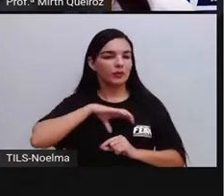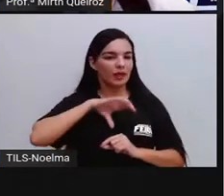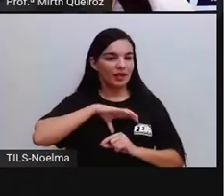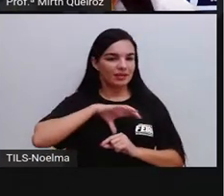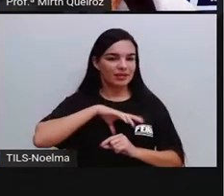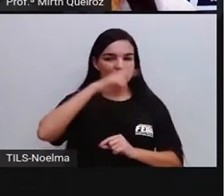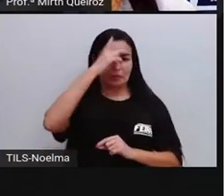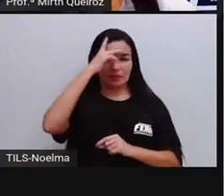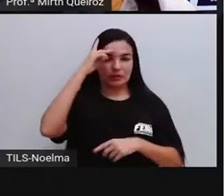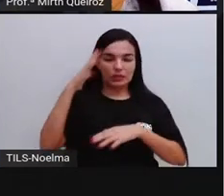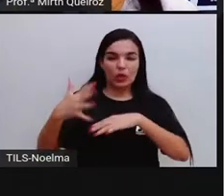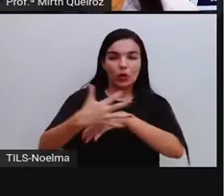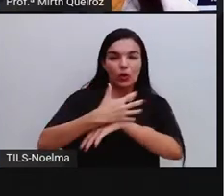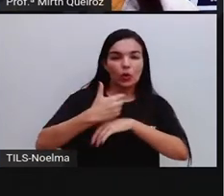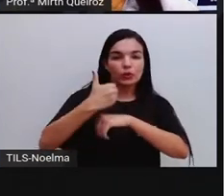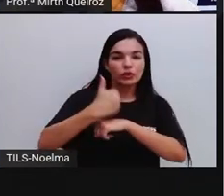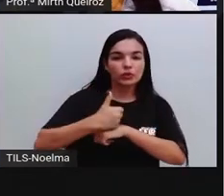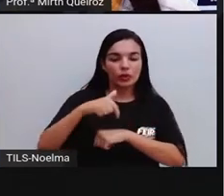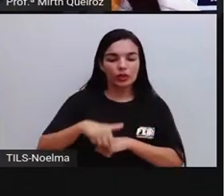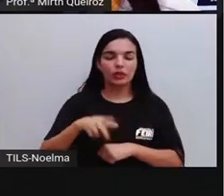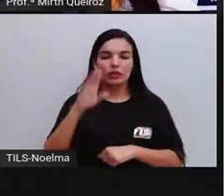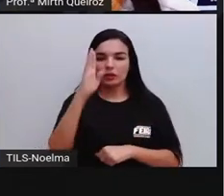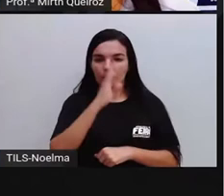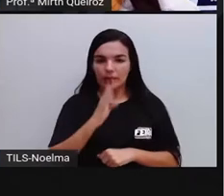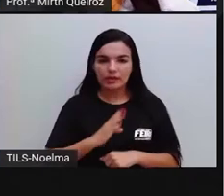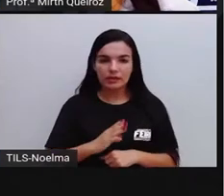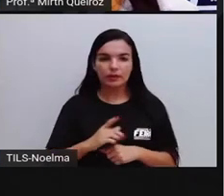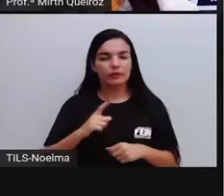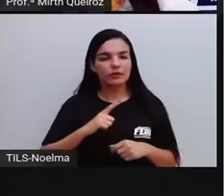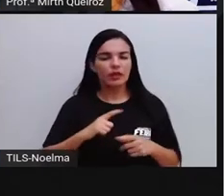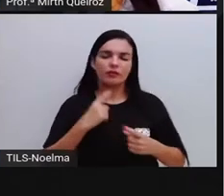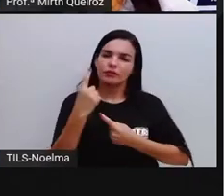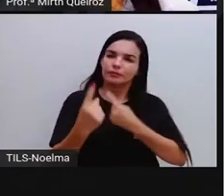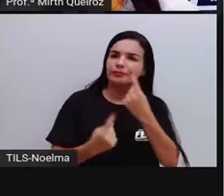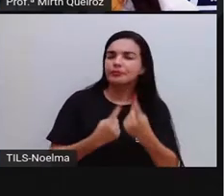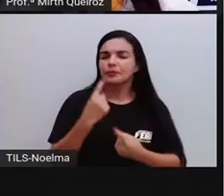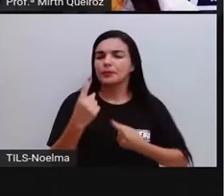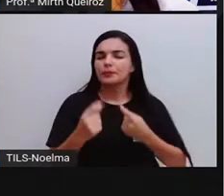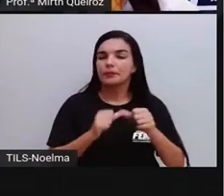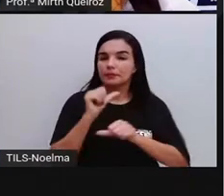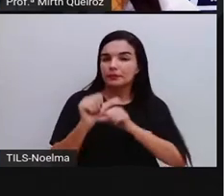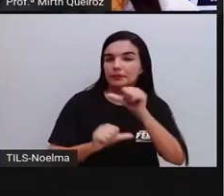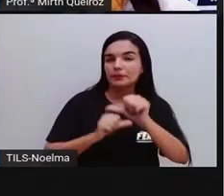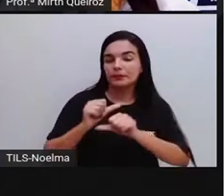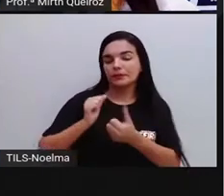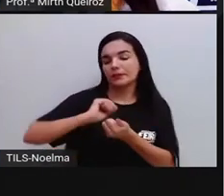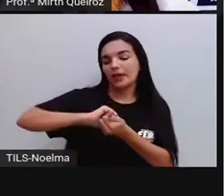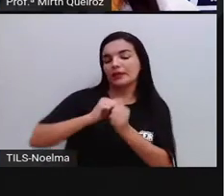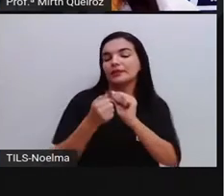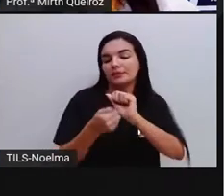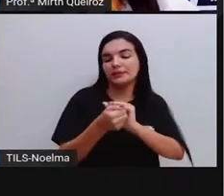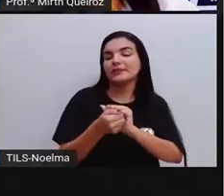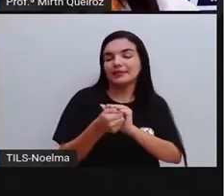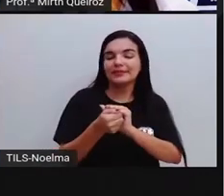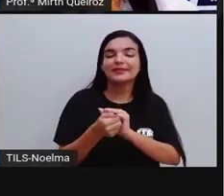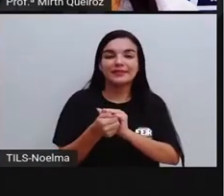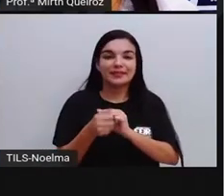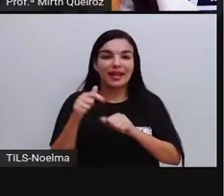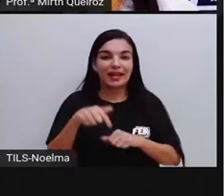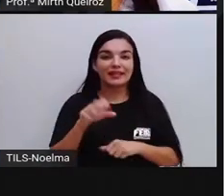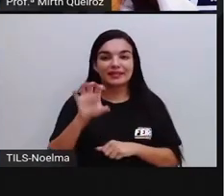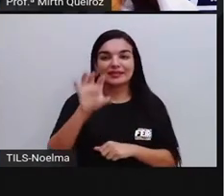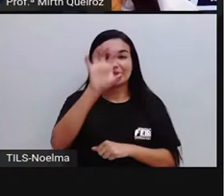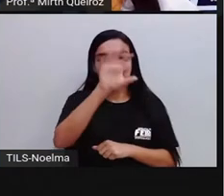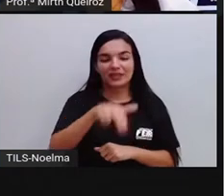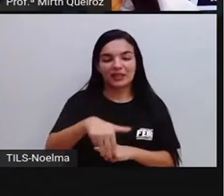colonizadores portugueses, né? E sofreu algumas alterações aí na região Nordeste, né? Teve alguns aperfeiçoamentos para a gente